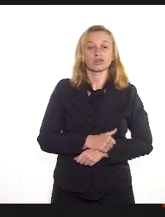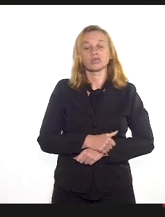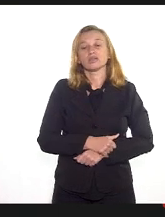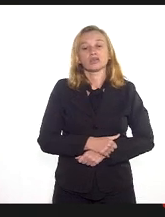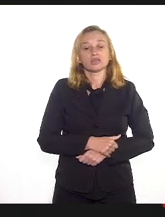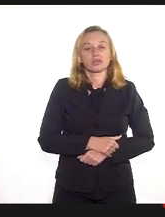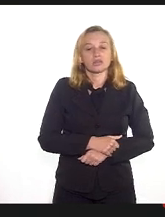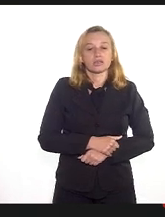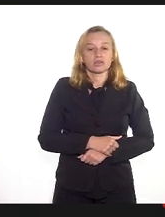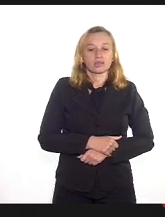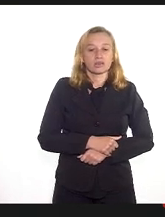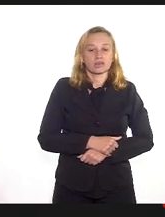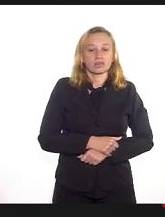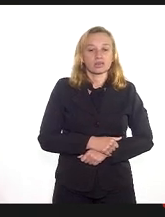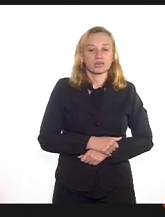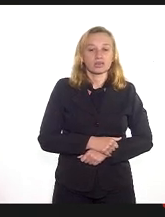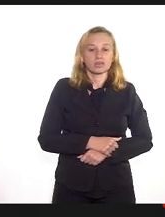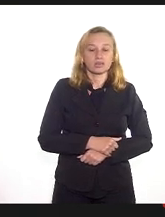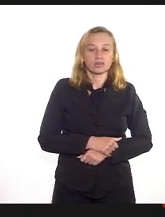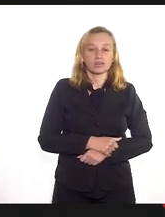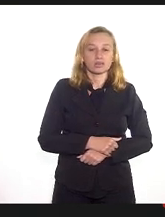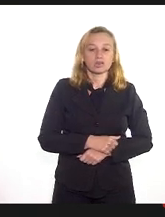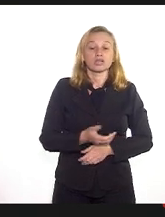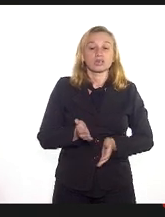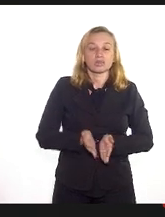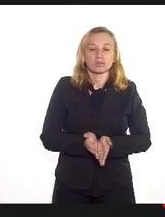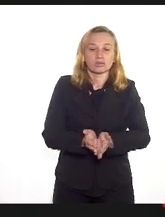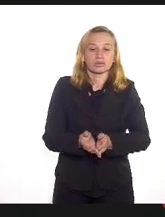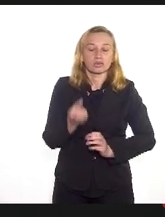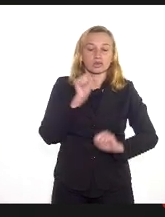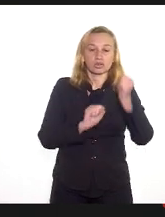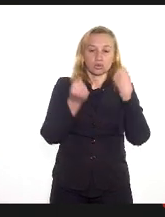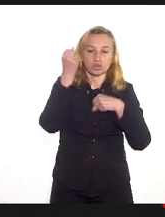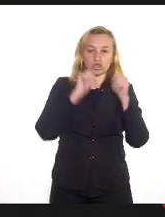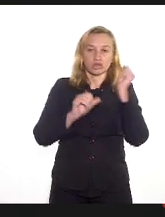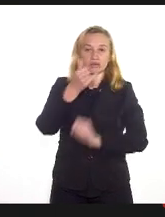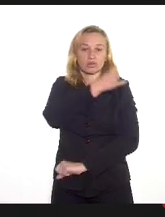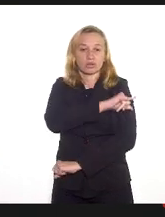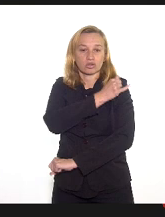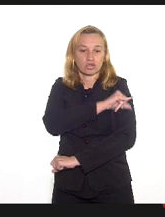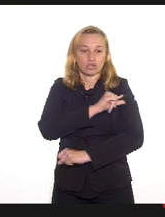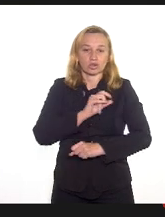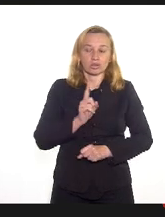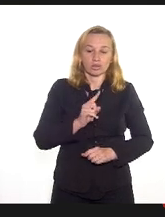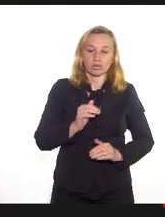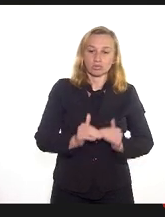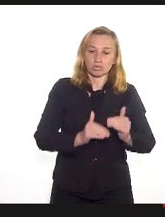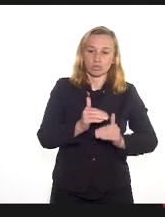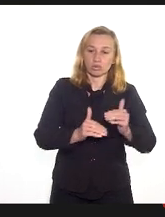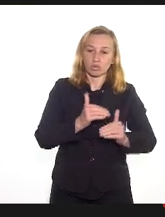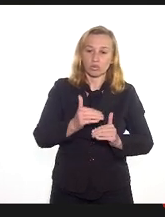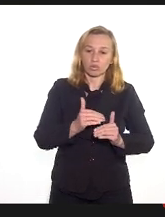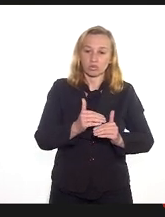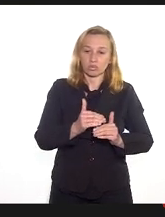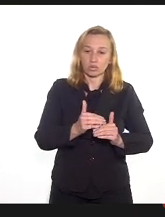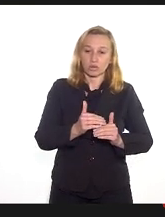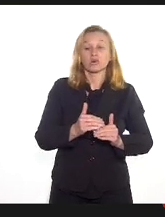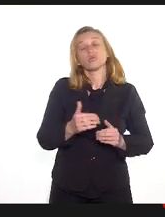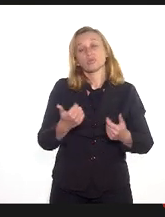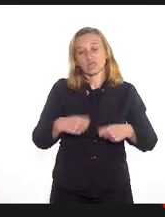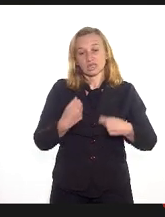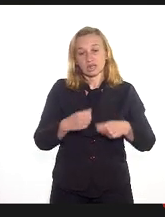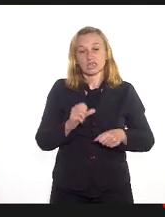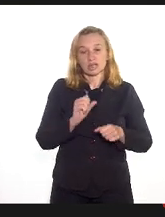e estabelecimento da indústria da construção naval no Rio de Janeiro não prosperou como deveria